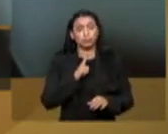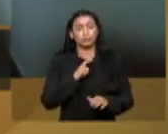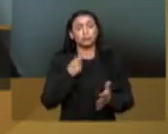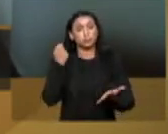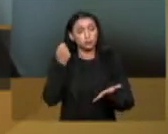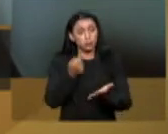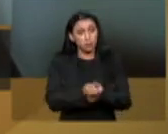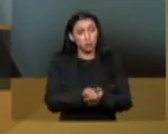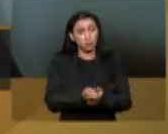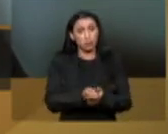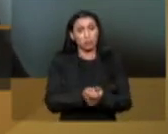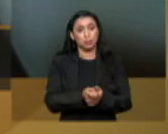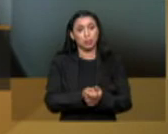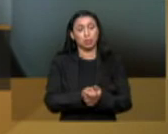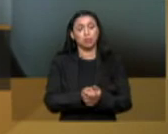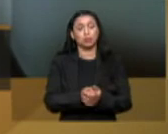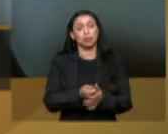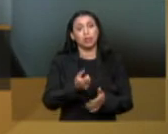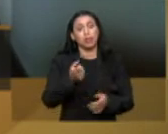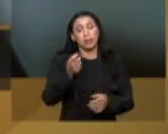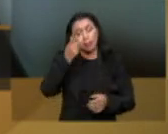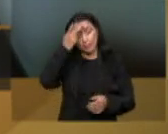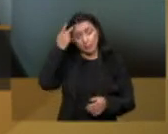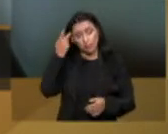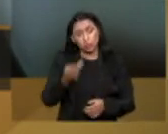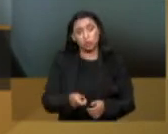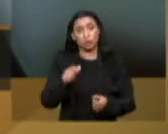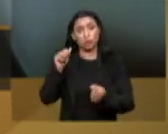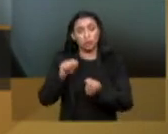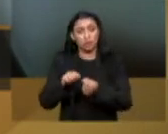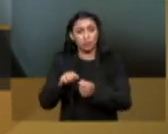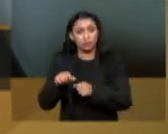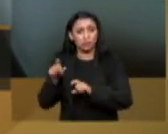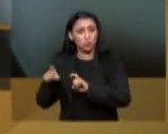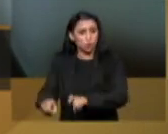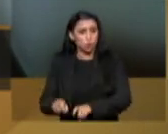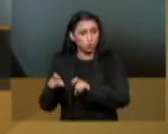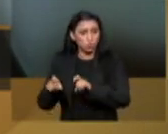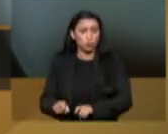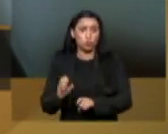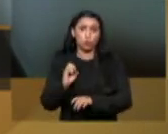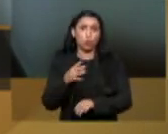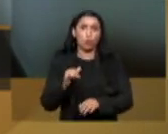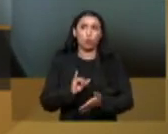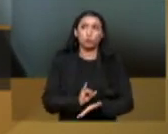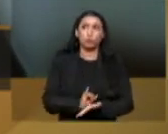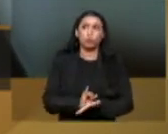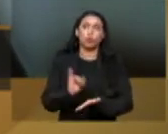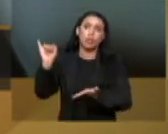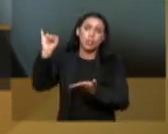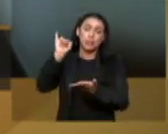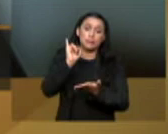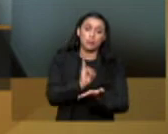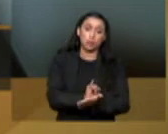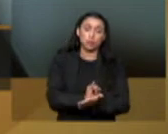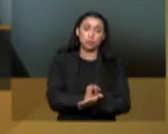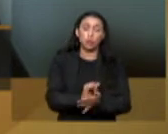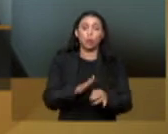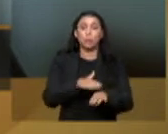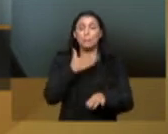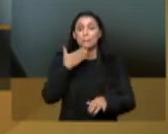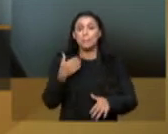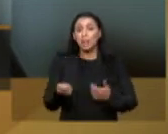no produtor ou no importador, possibilitariam, sob aspas, melhor controle